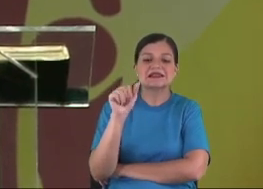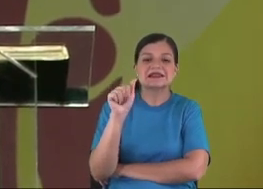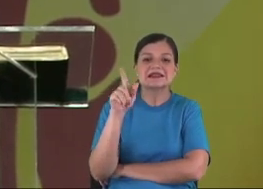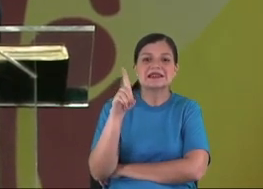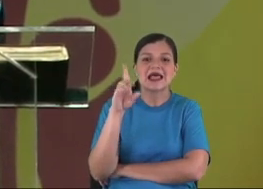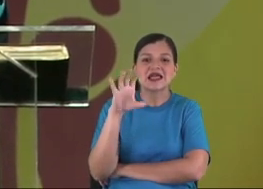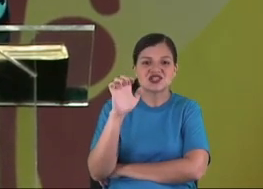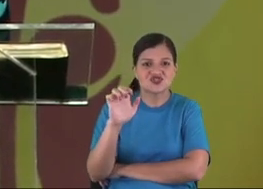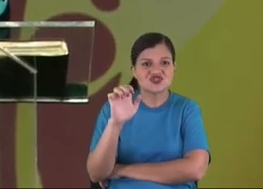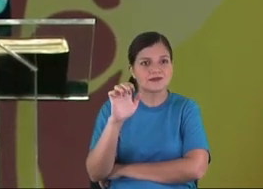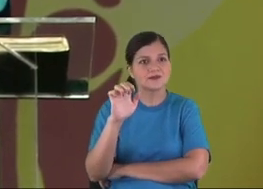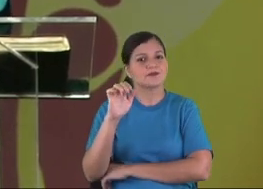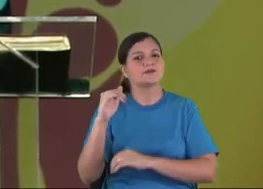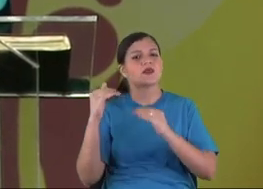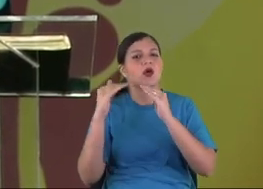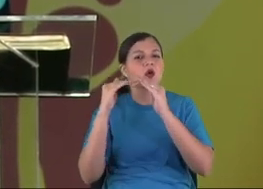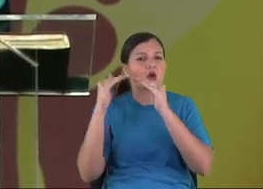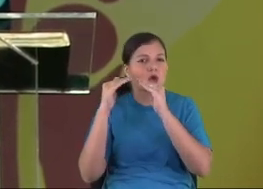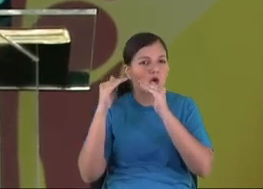da prosperidade.